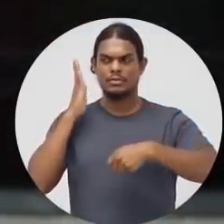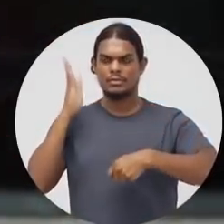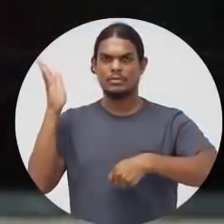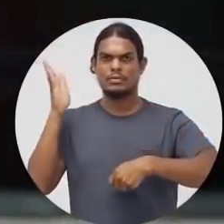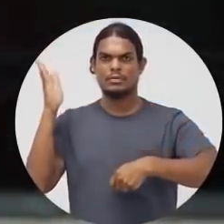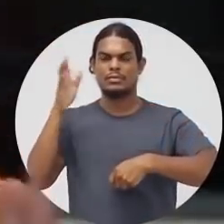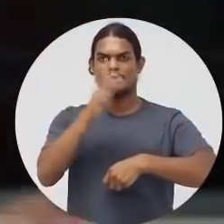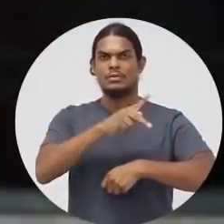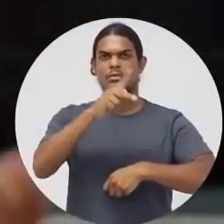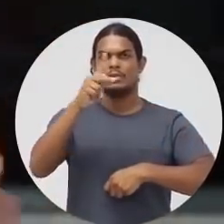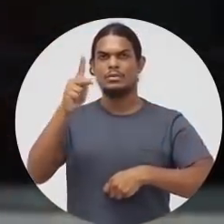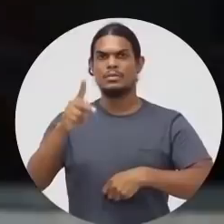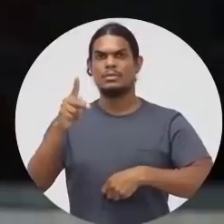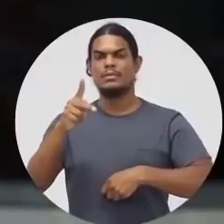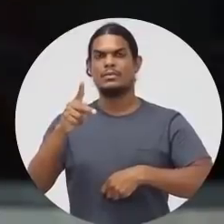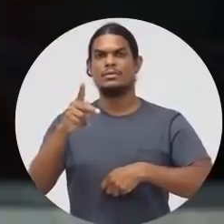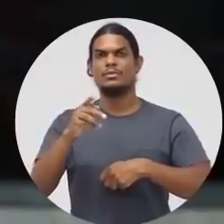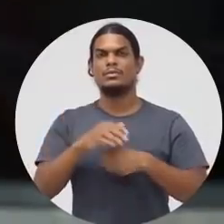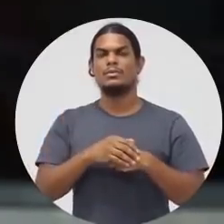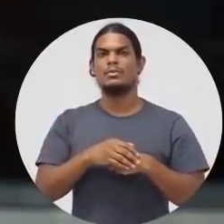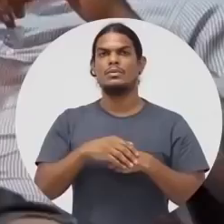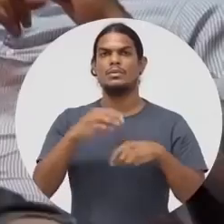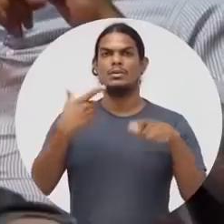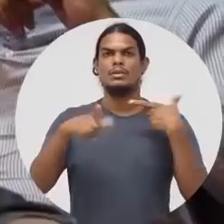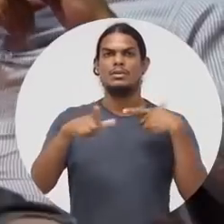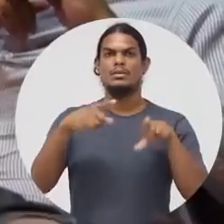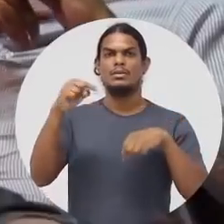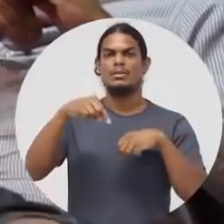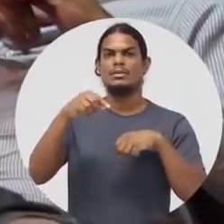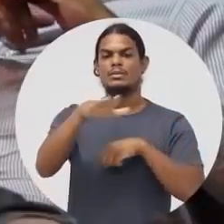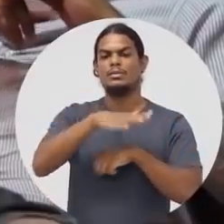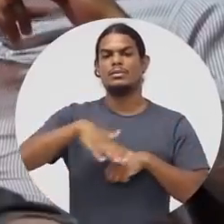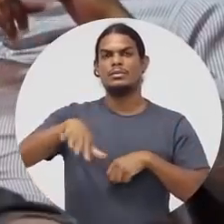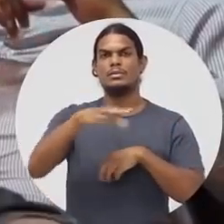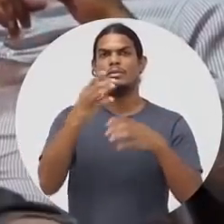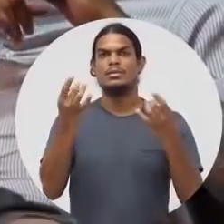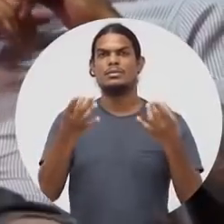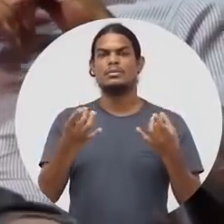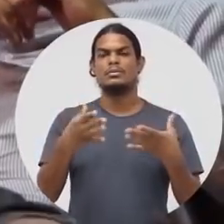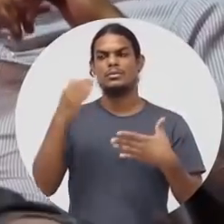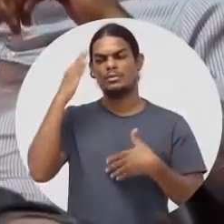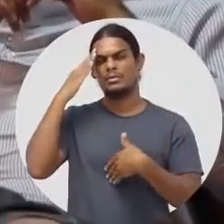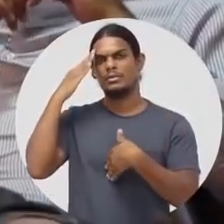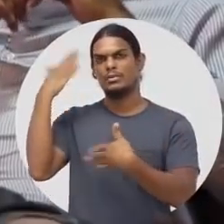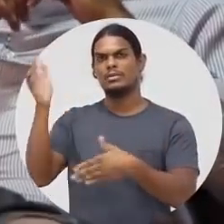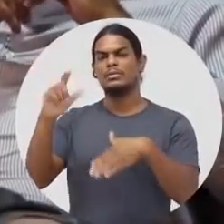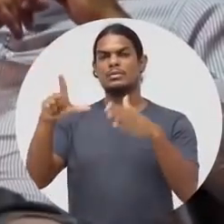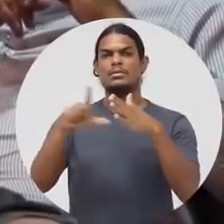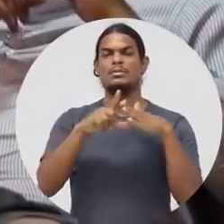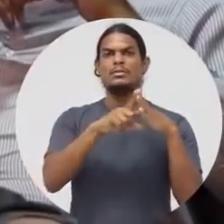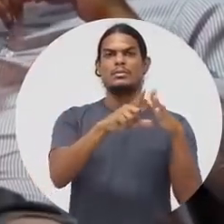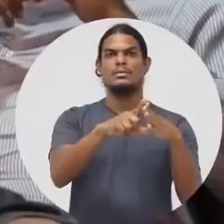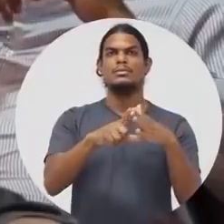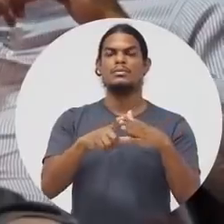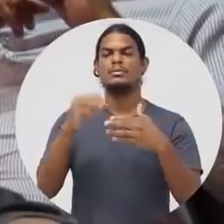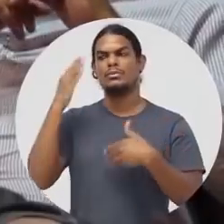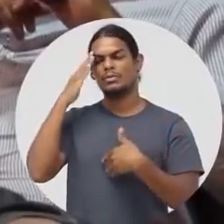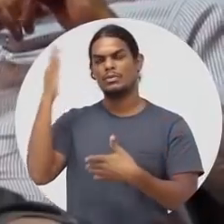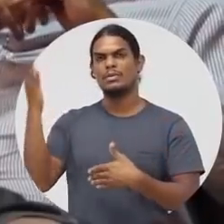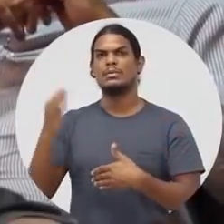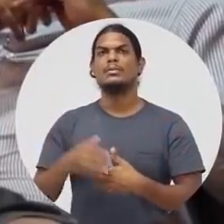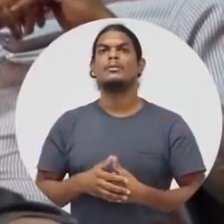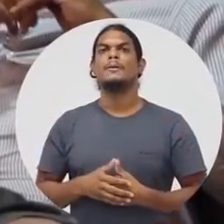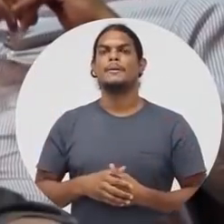nosso professor, que trabalha nessa área de logística. Nós agradecemos a ele Muito obrigado. muito grandemente pela Muito